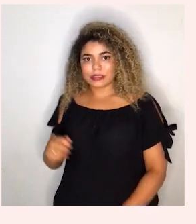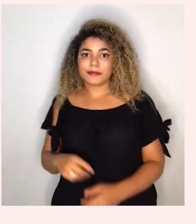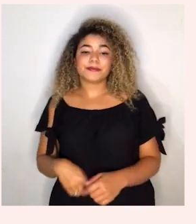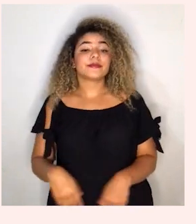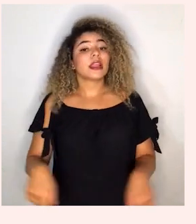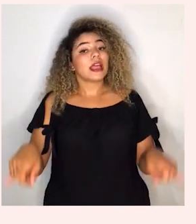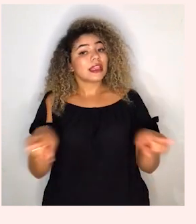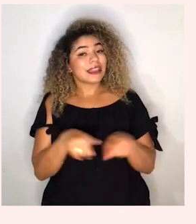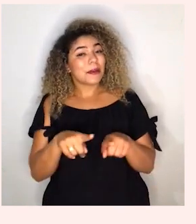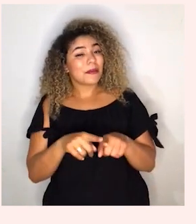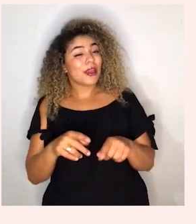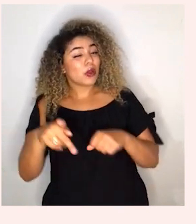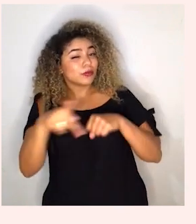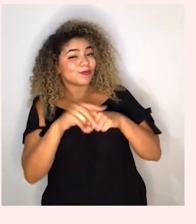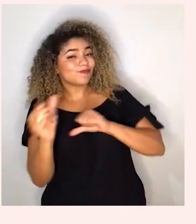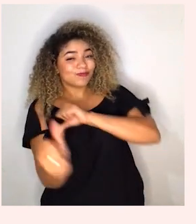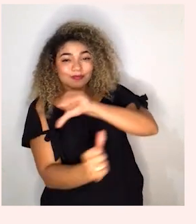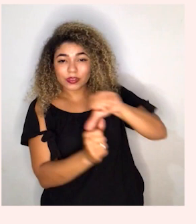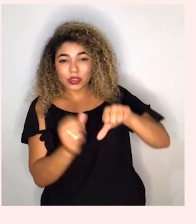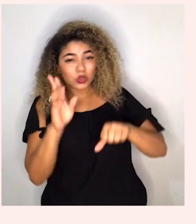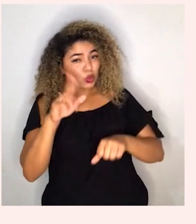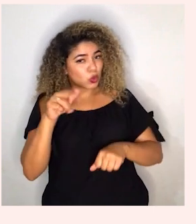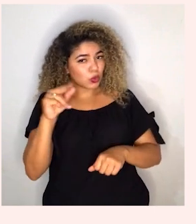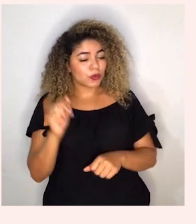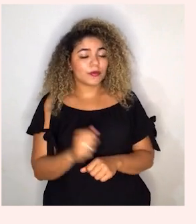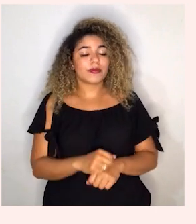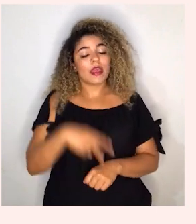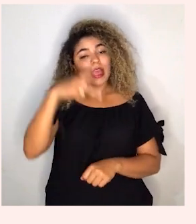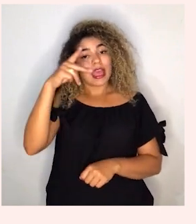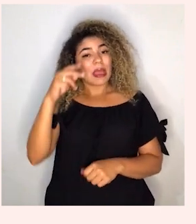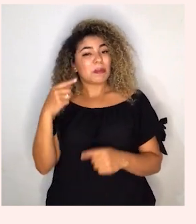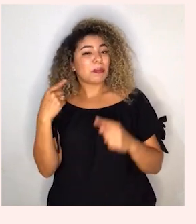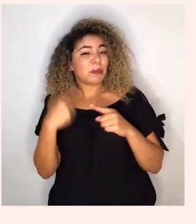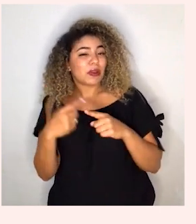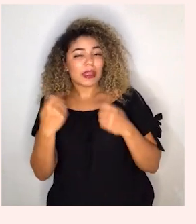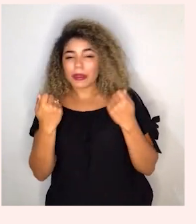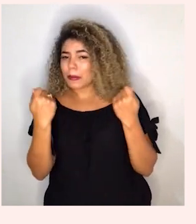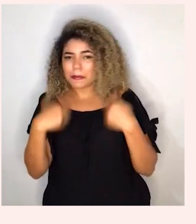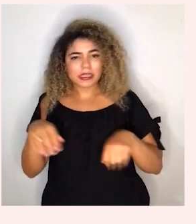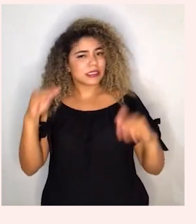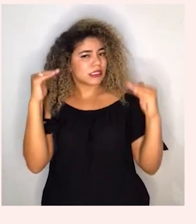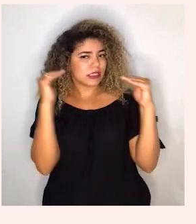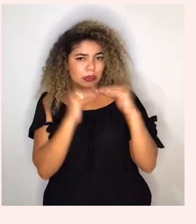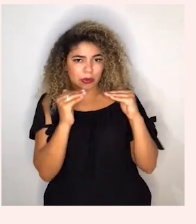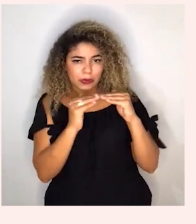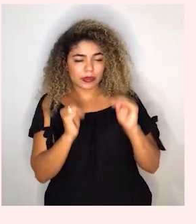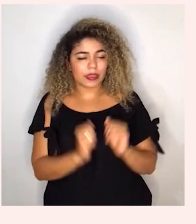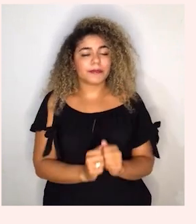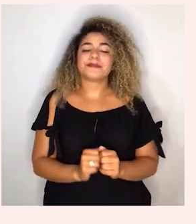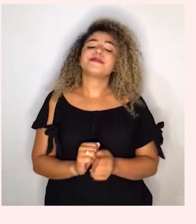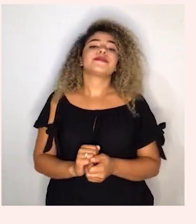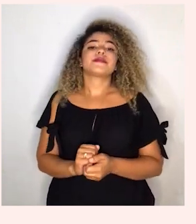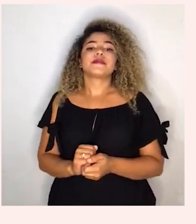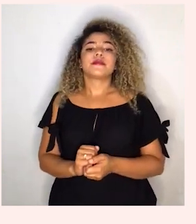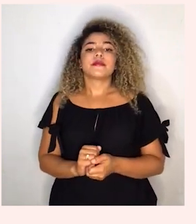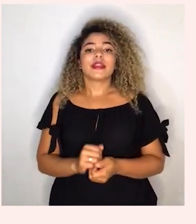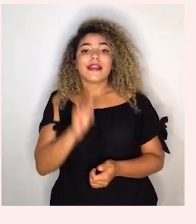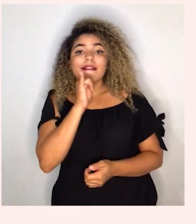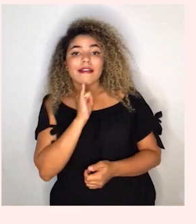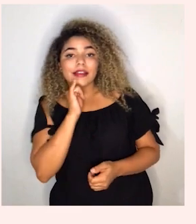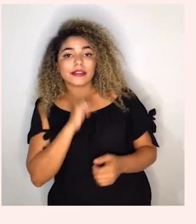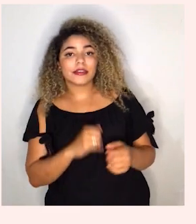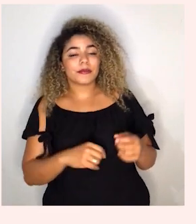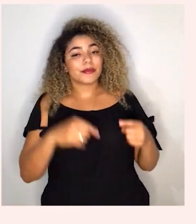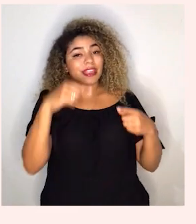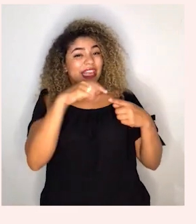os pronomes invariáveis são aqueles que não são flexionados, ou seja, que nunca sofrem alterações. Por